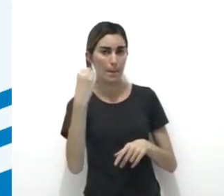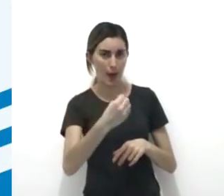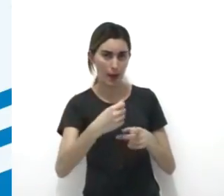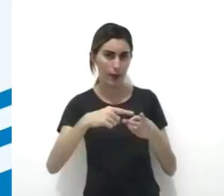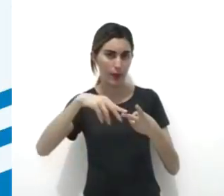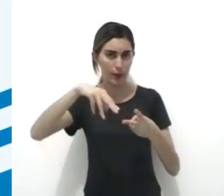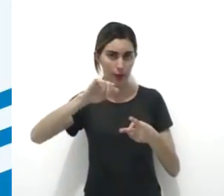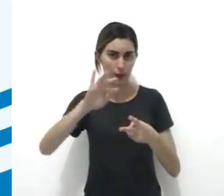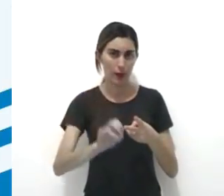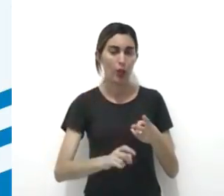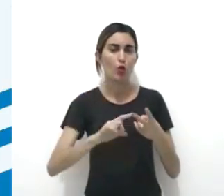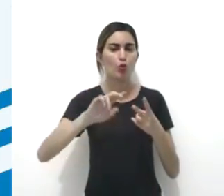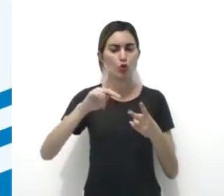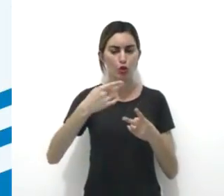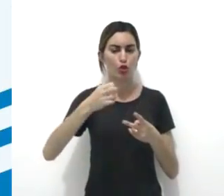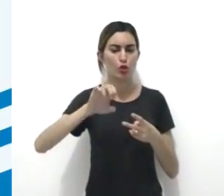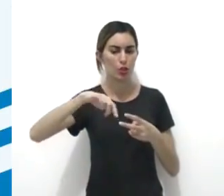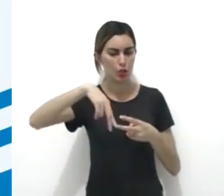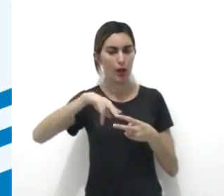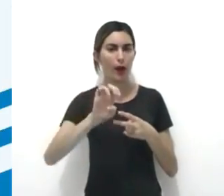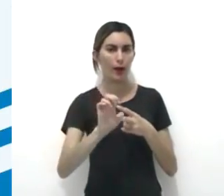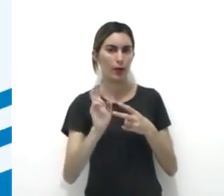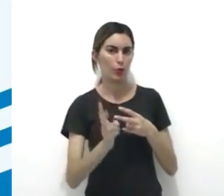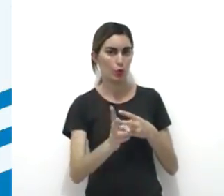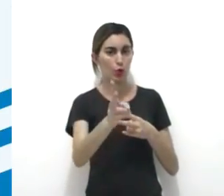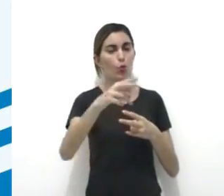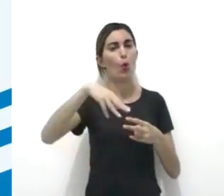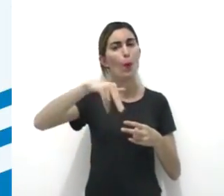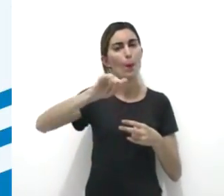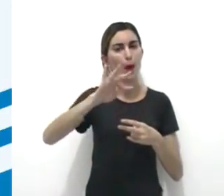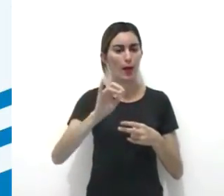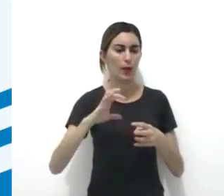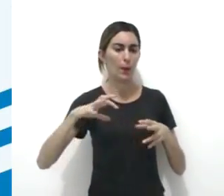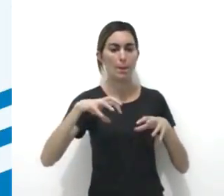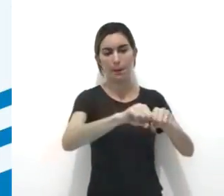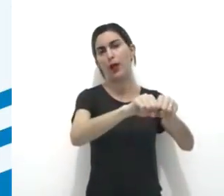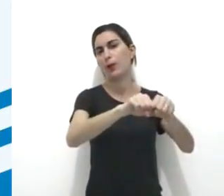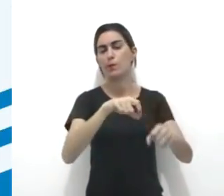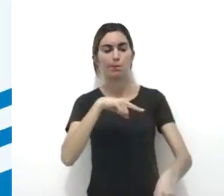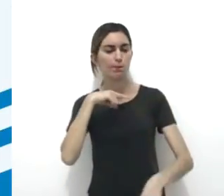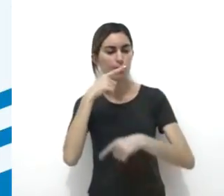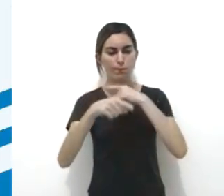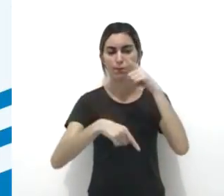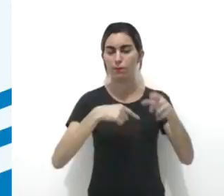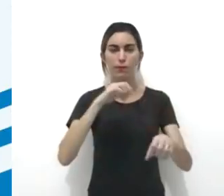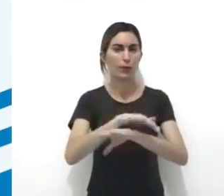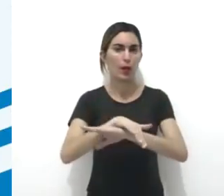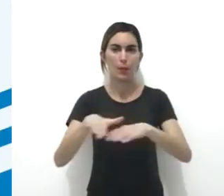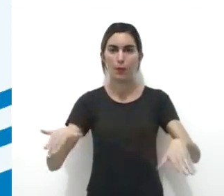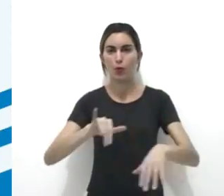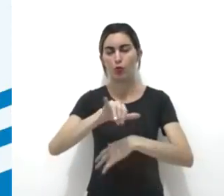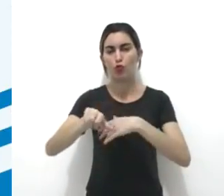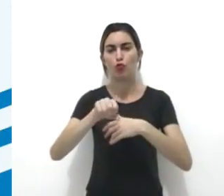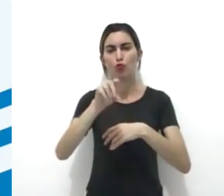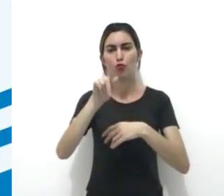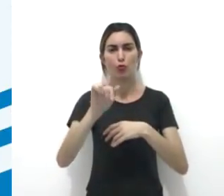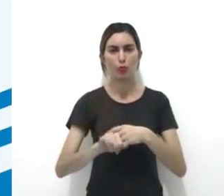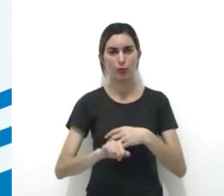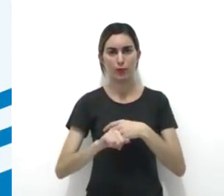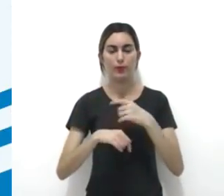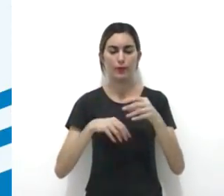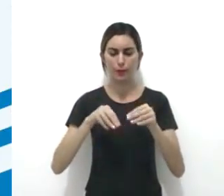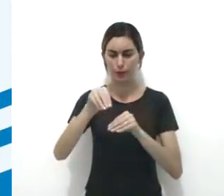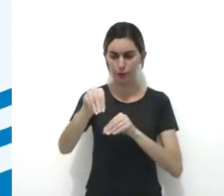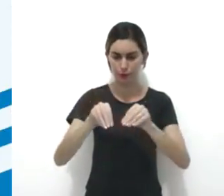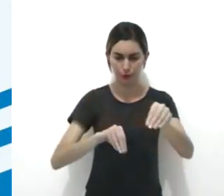o cheque. No cheque, continua. Já no checkmate, ele fica encurralado, finalizando o jogo.